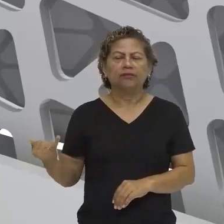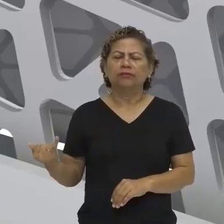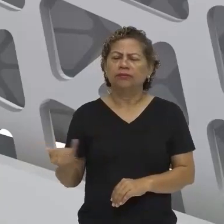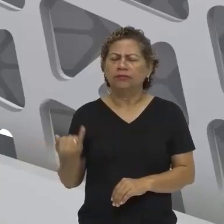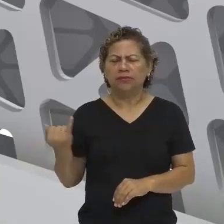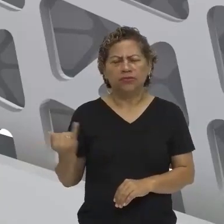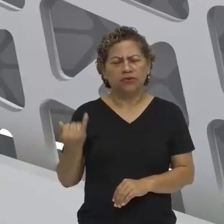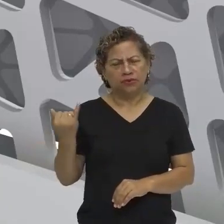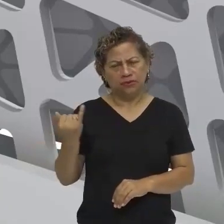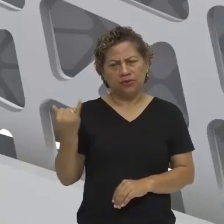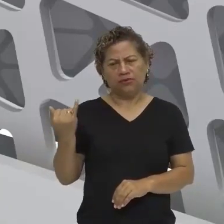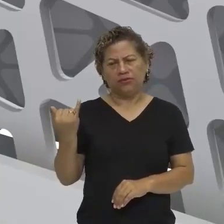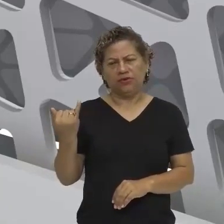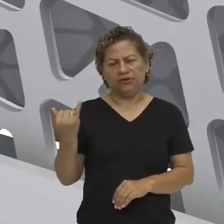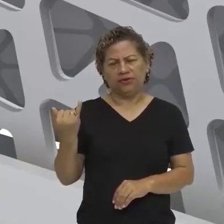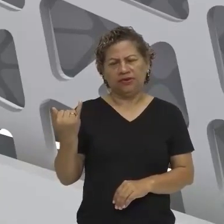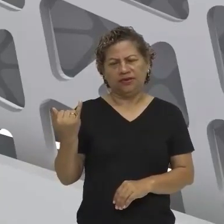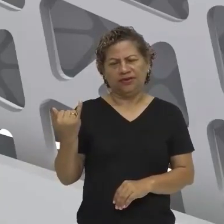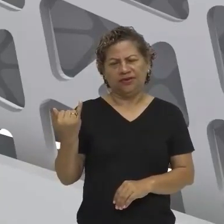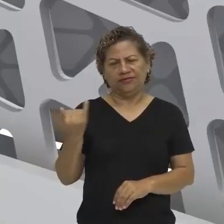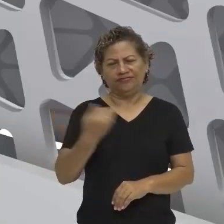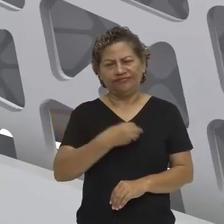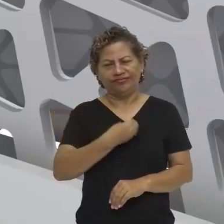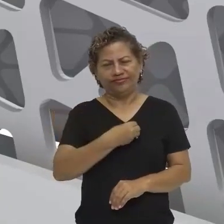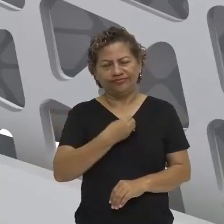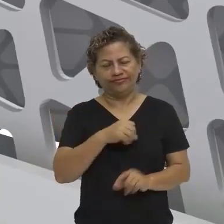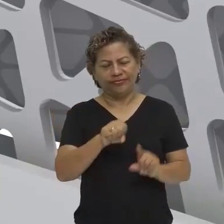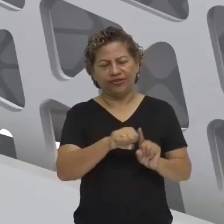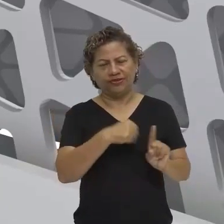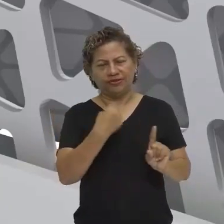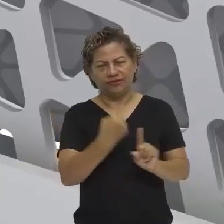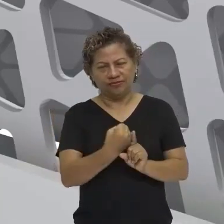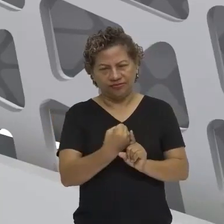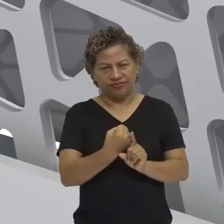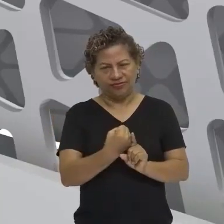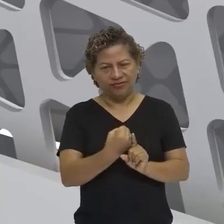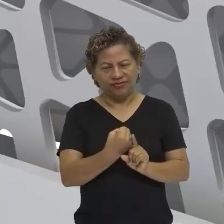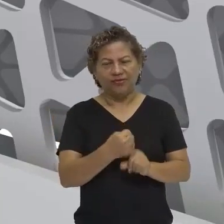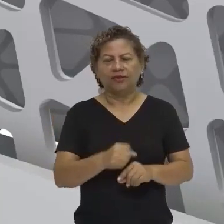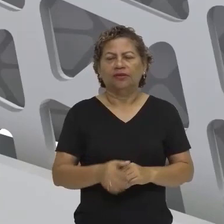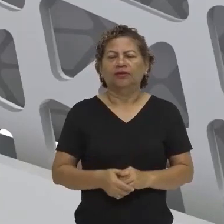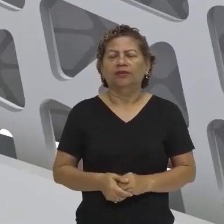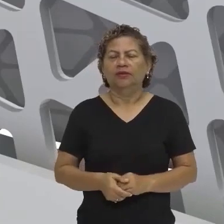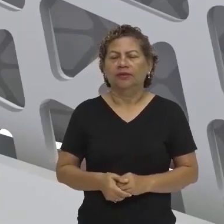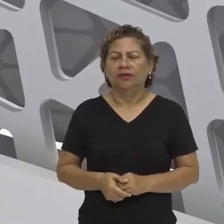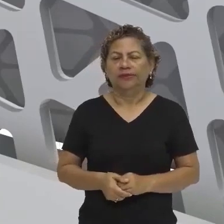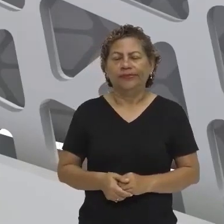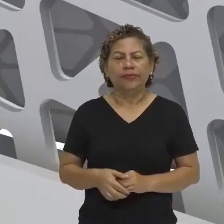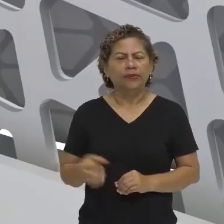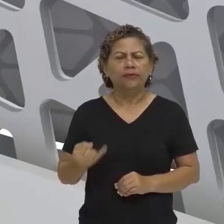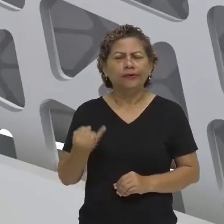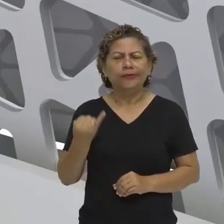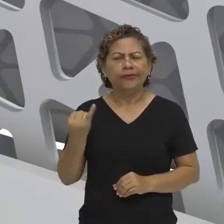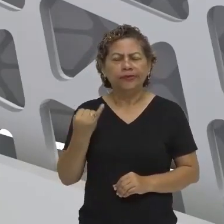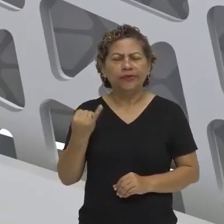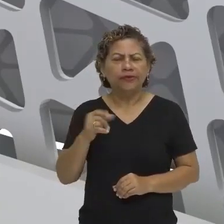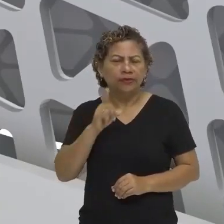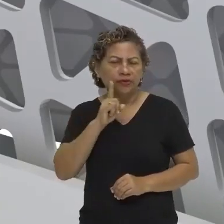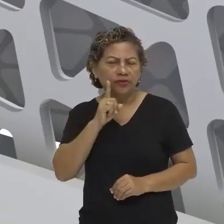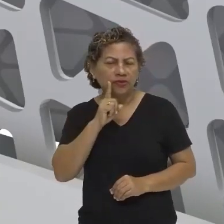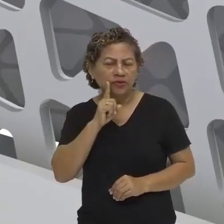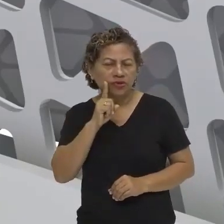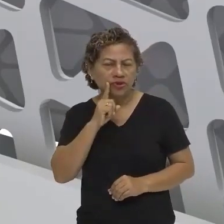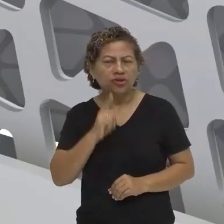energia para a sociedade hoje em dia. Hoje em dia, a gente necessita muito